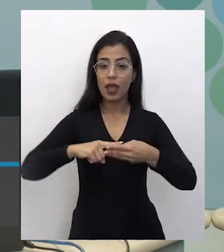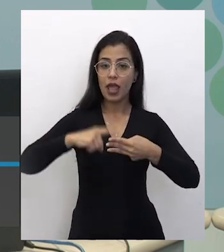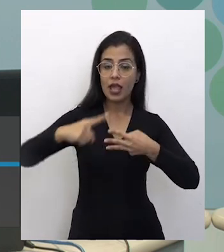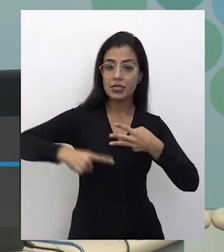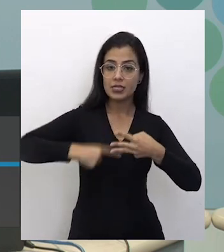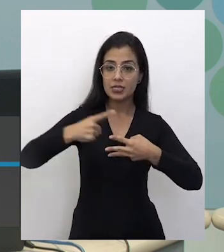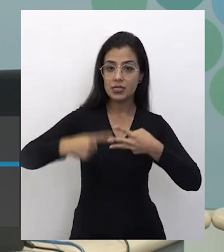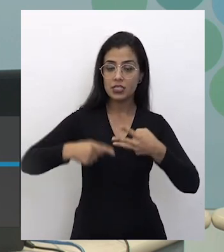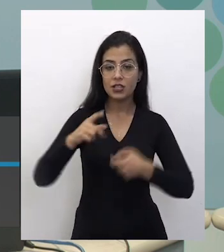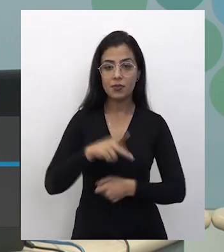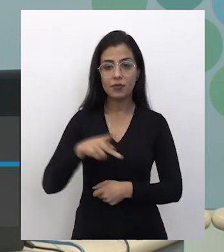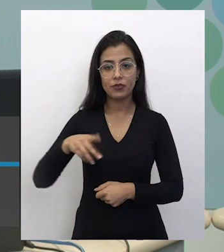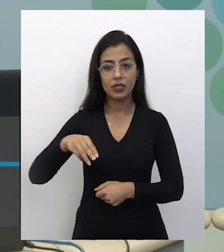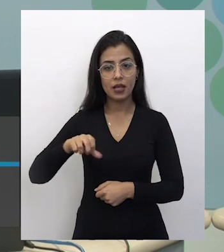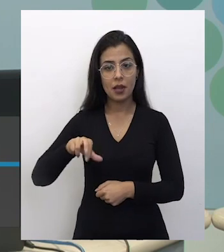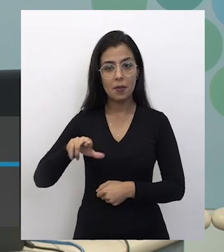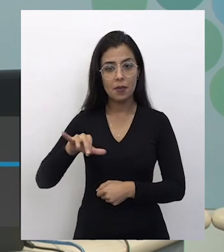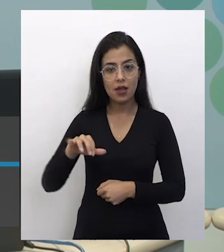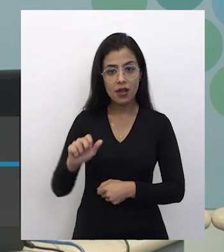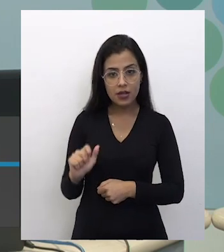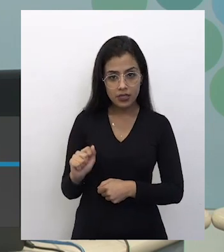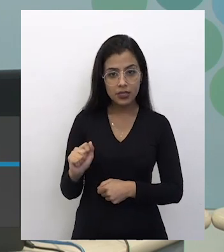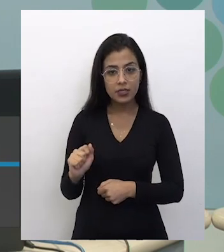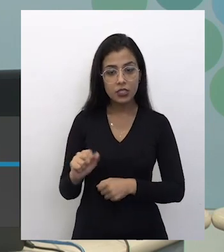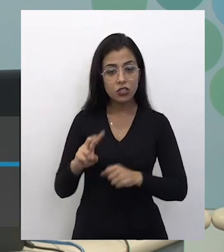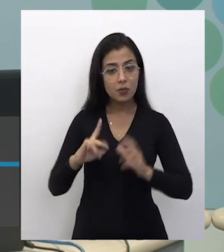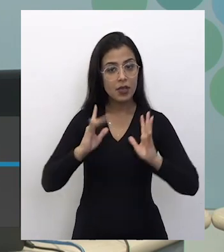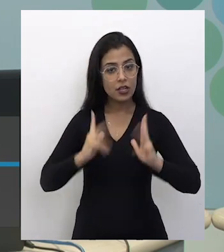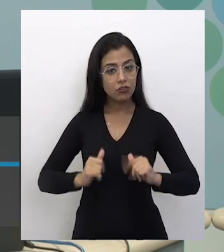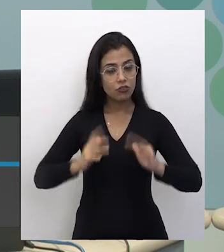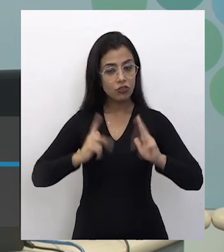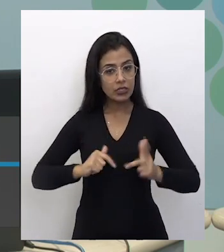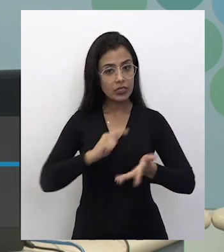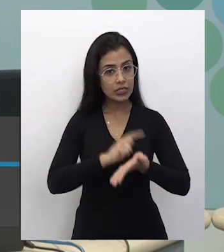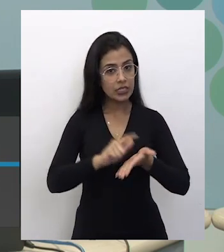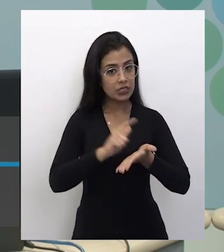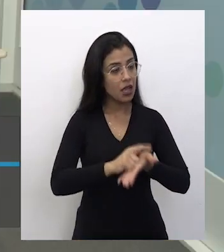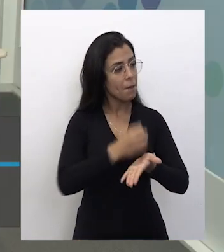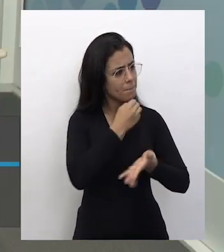Márcia, renovação e grande mudança de higienização.